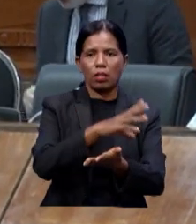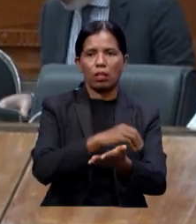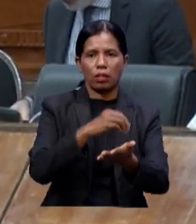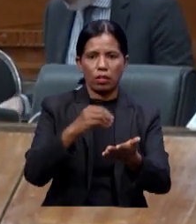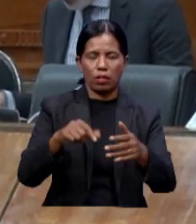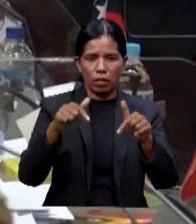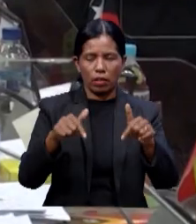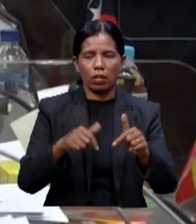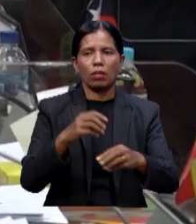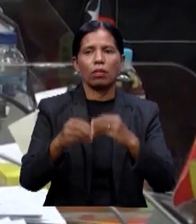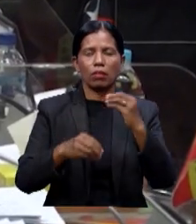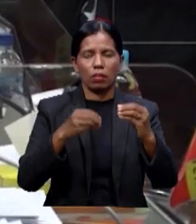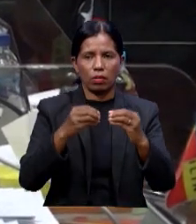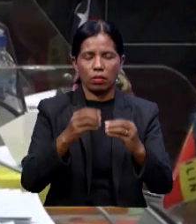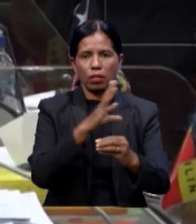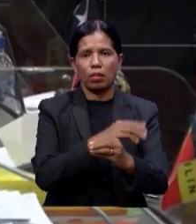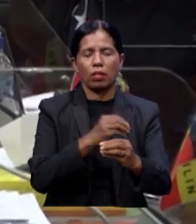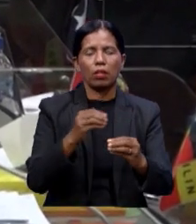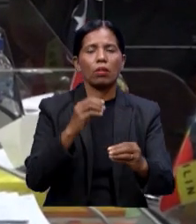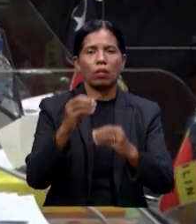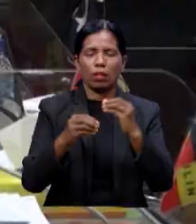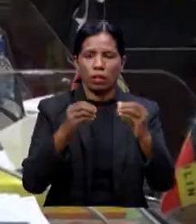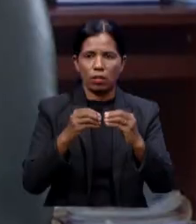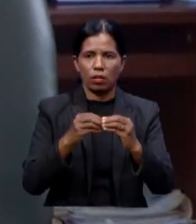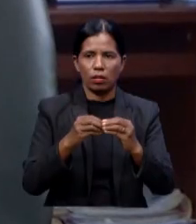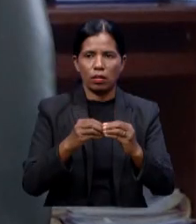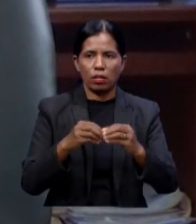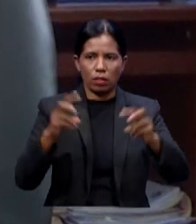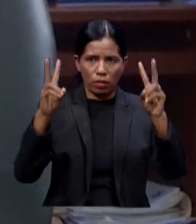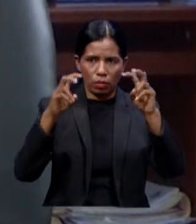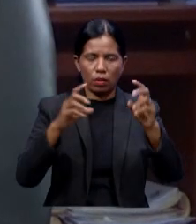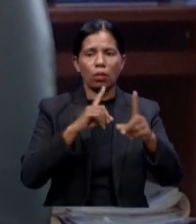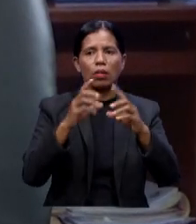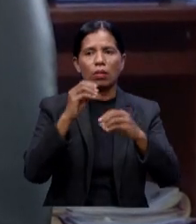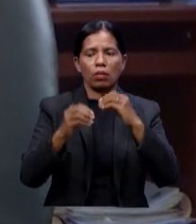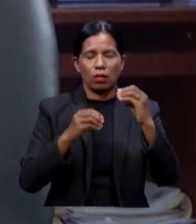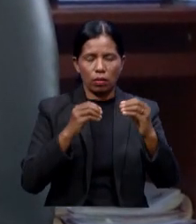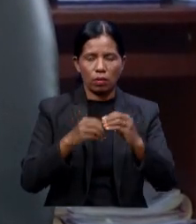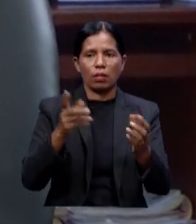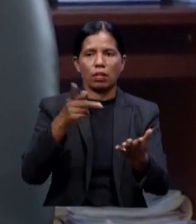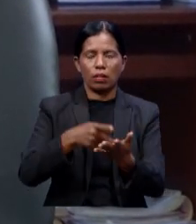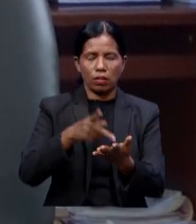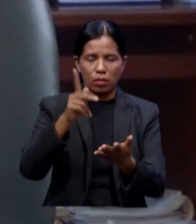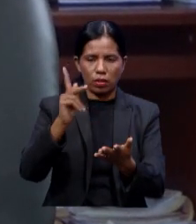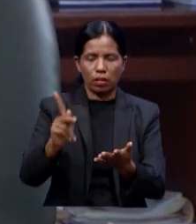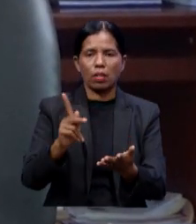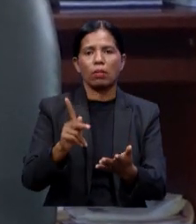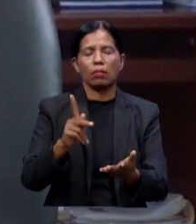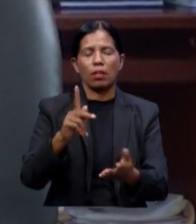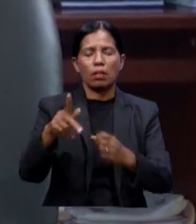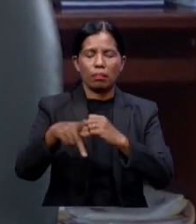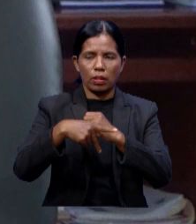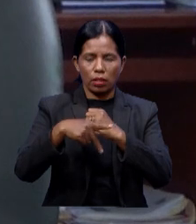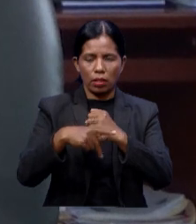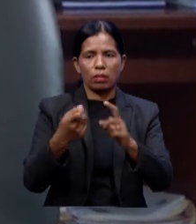ne kona ba sujeti kona ba iya kapitulo de bema kulia kona ba sujeti ba pagamento multa graduável hoste tribunal